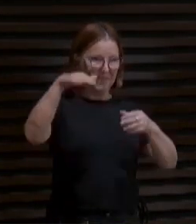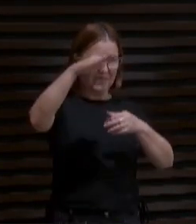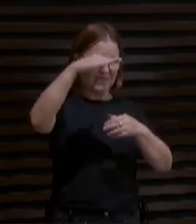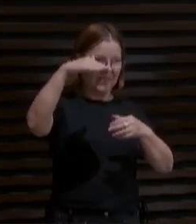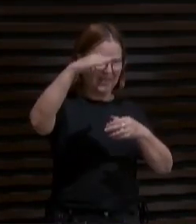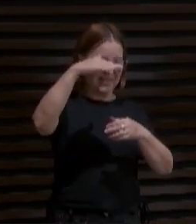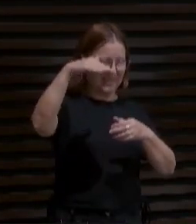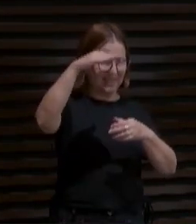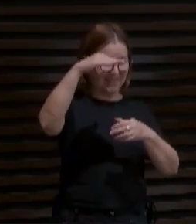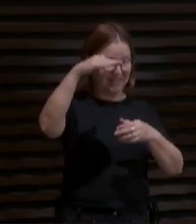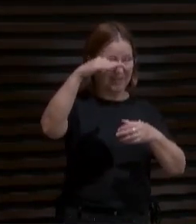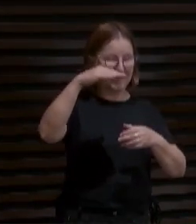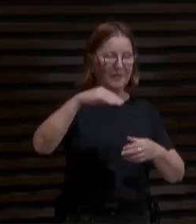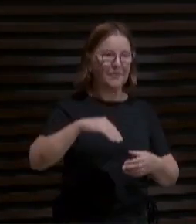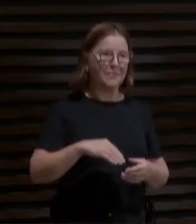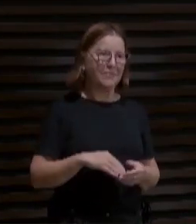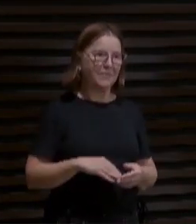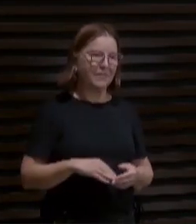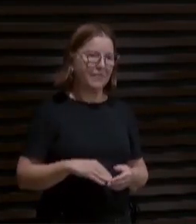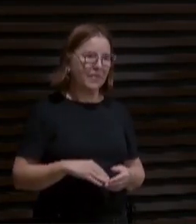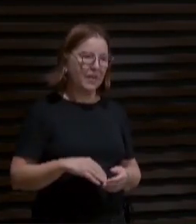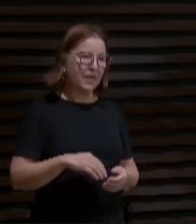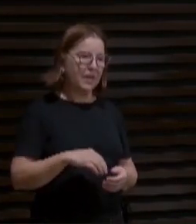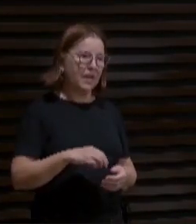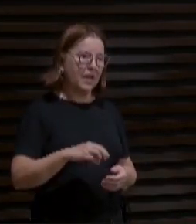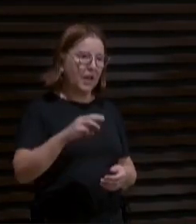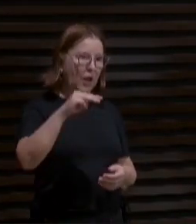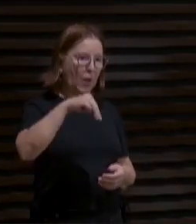no mais alto, que é o Monte Moriá,